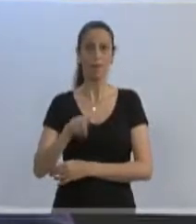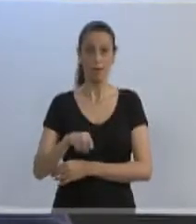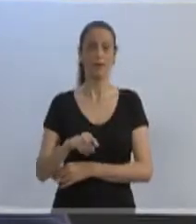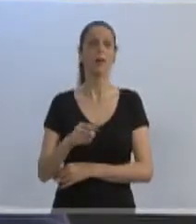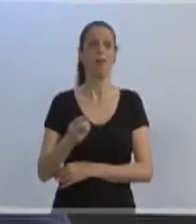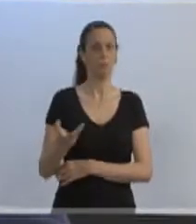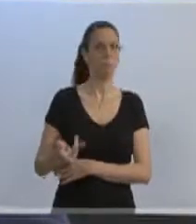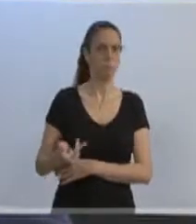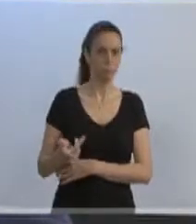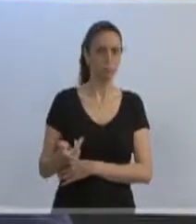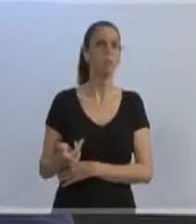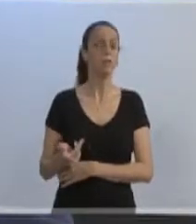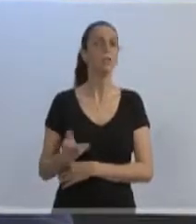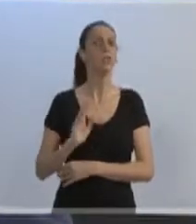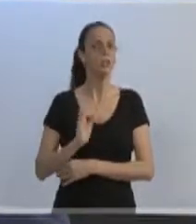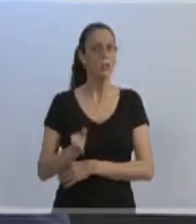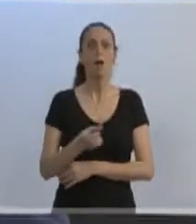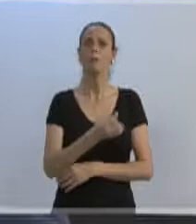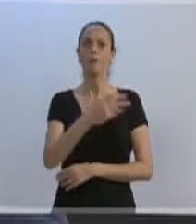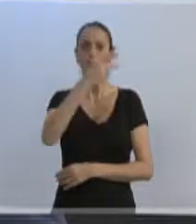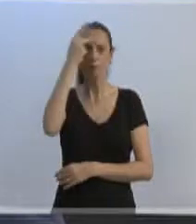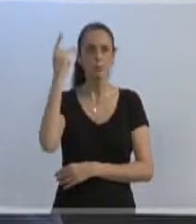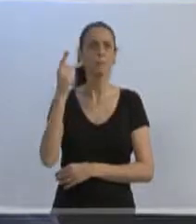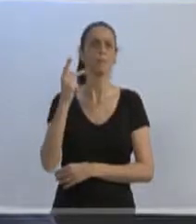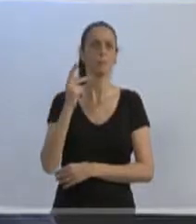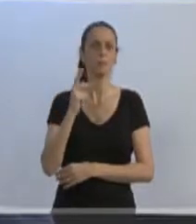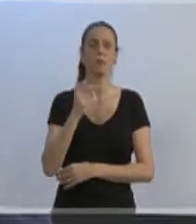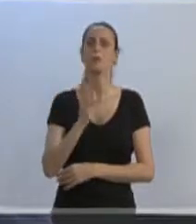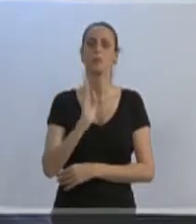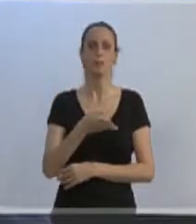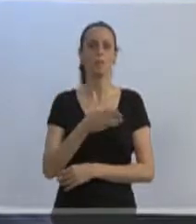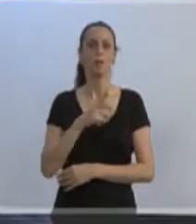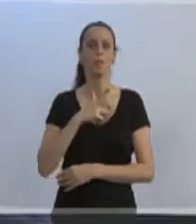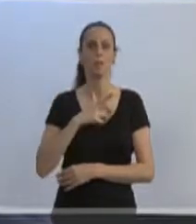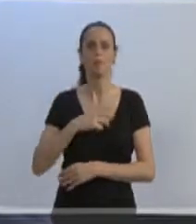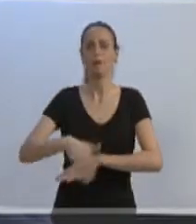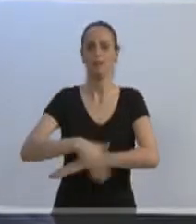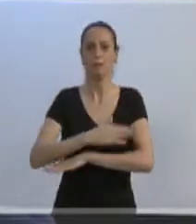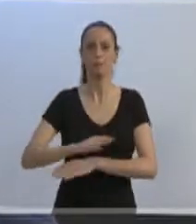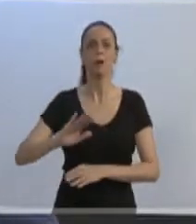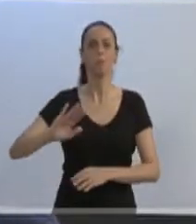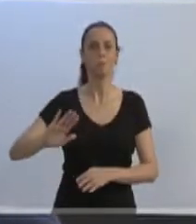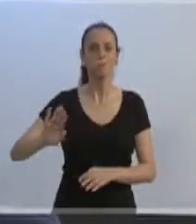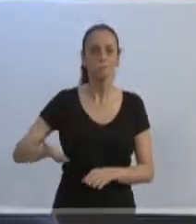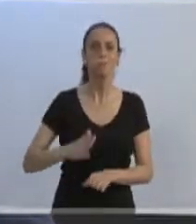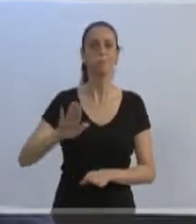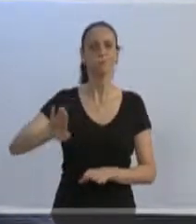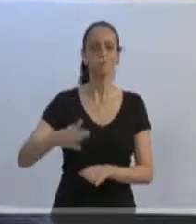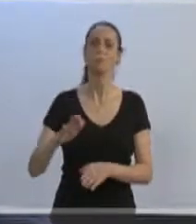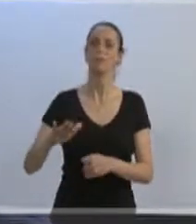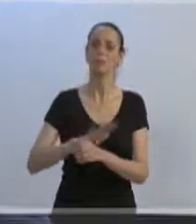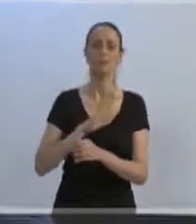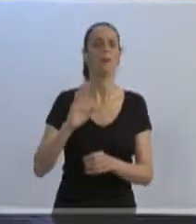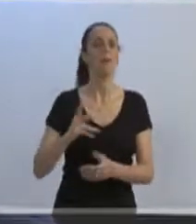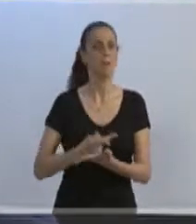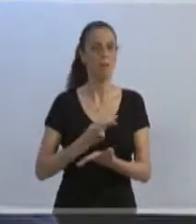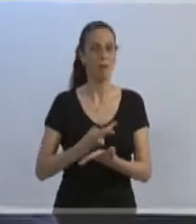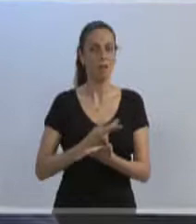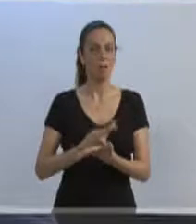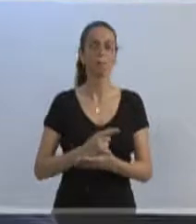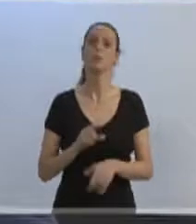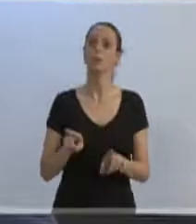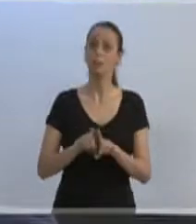considerável tem recebido vários remendos que eu considero de forma é realizado de forma inadequada né e